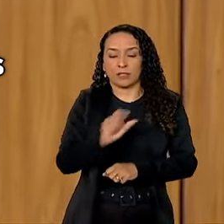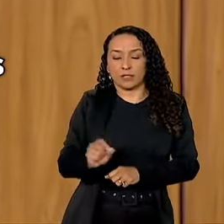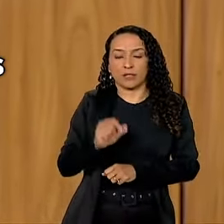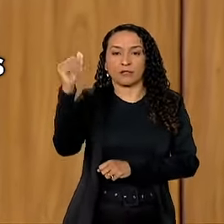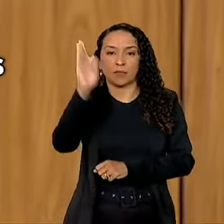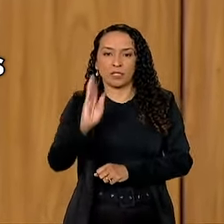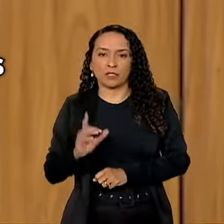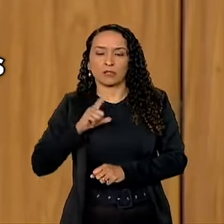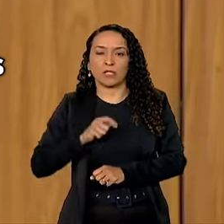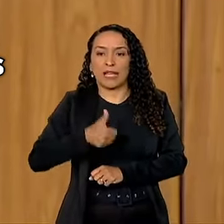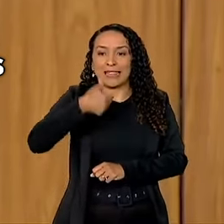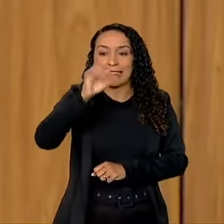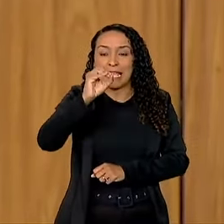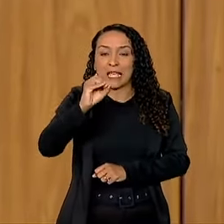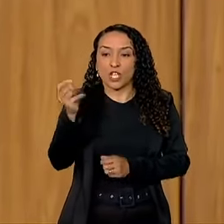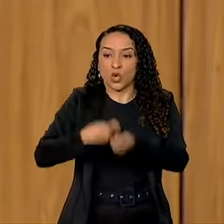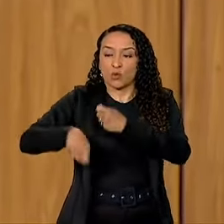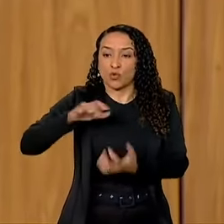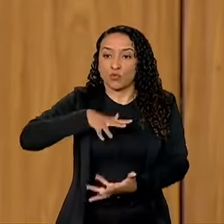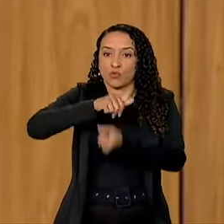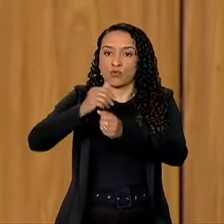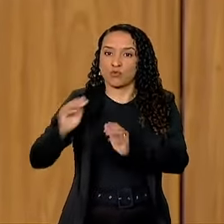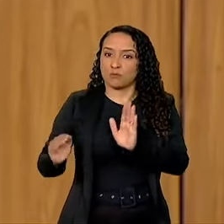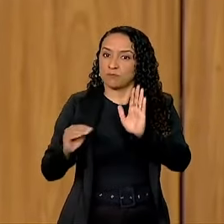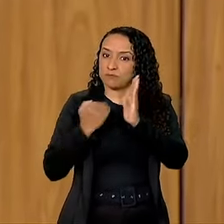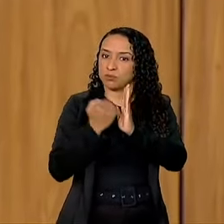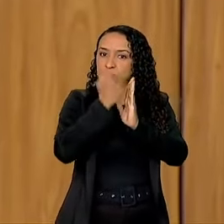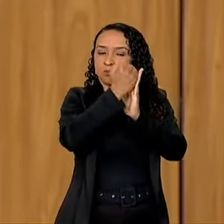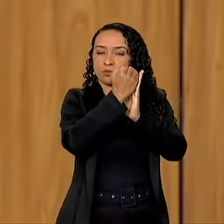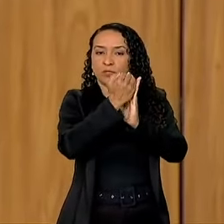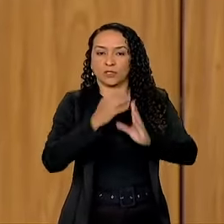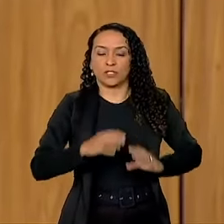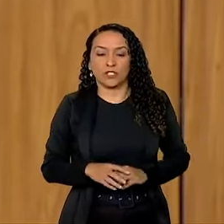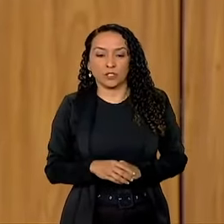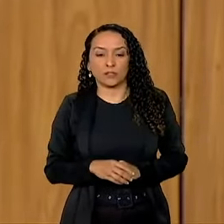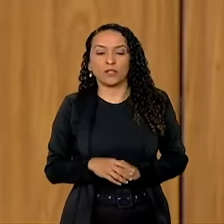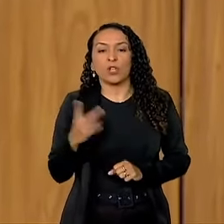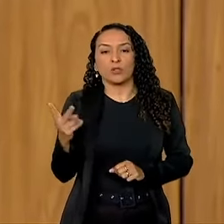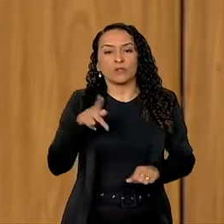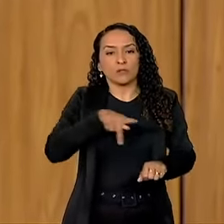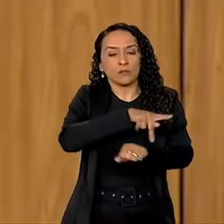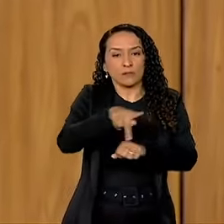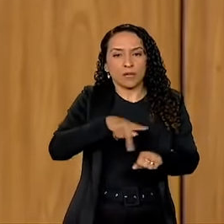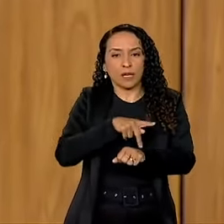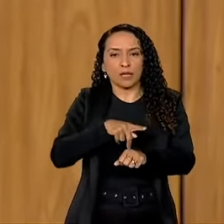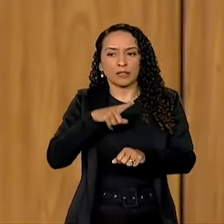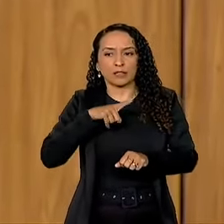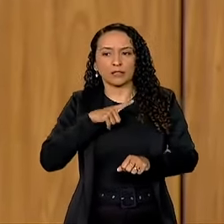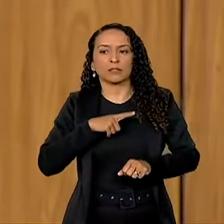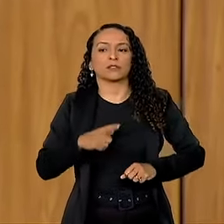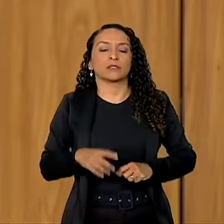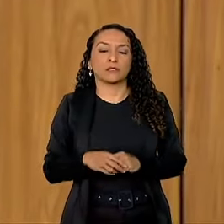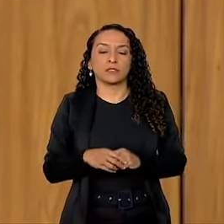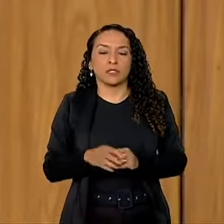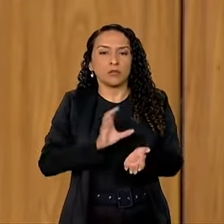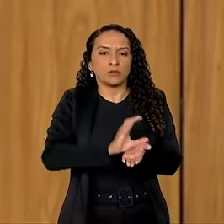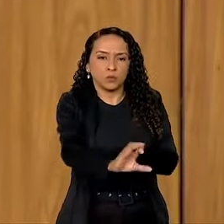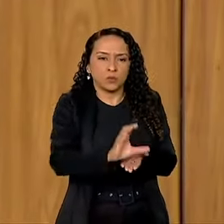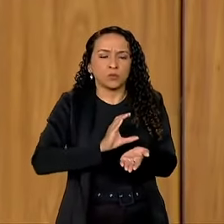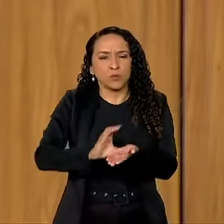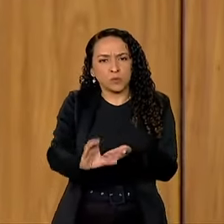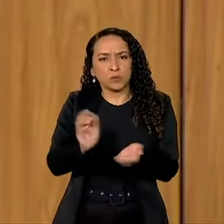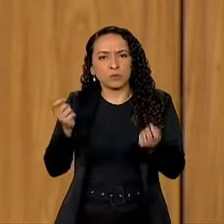10 maiores economias do mundo. Dois países dessa estatura devem ter um fluxo de comércio e